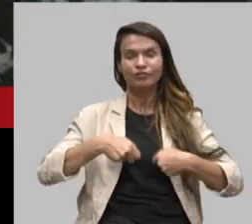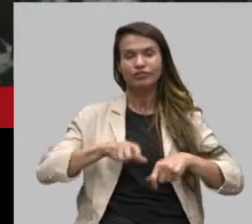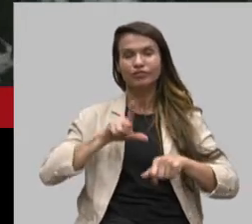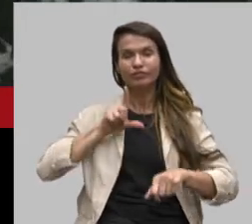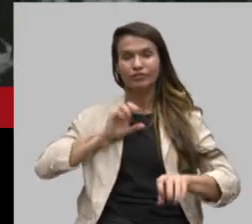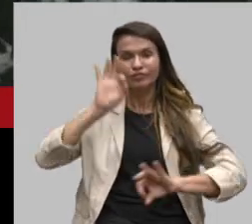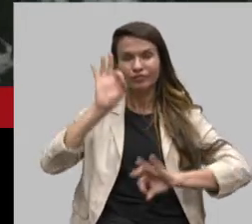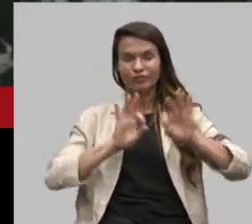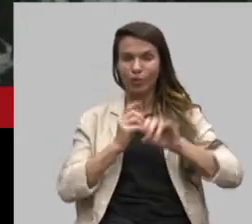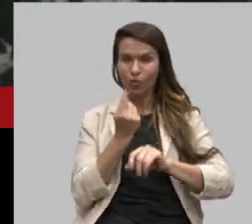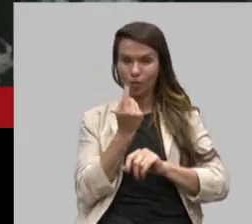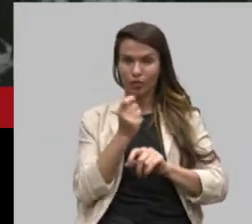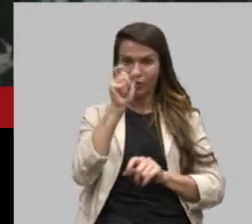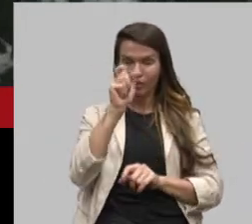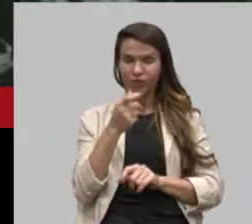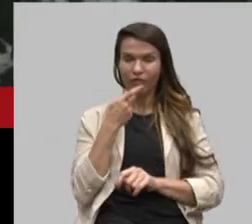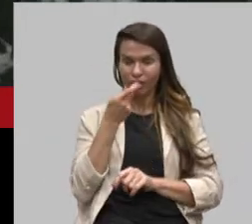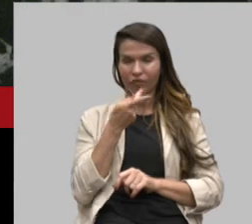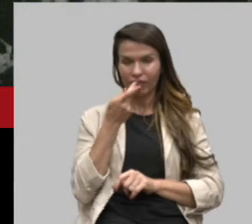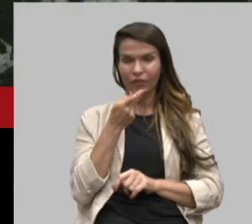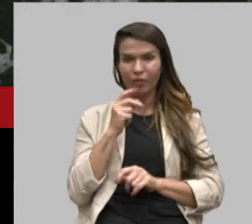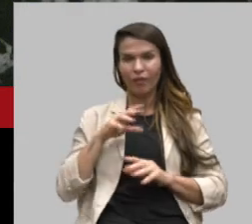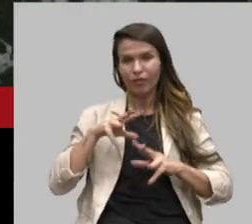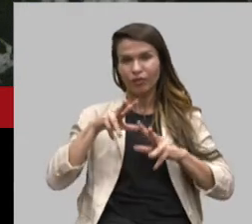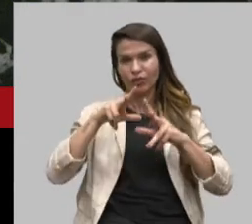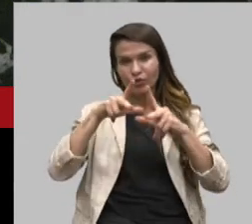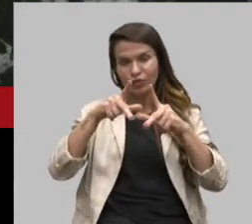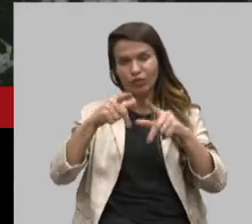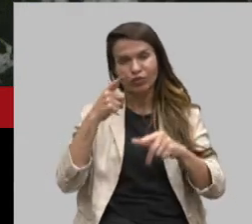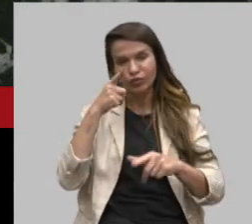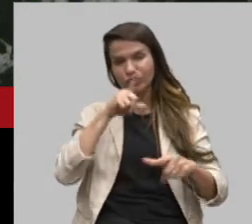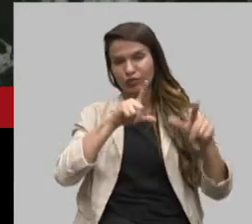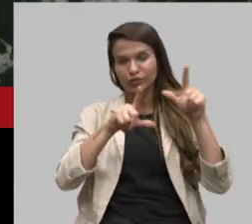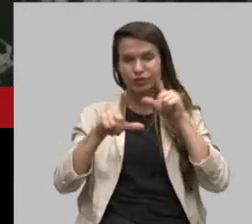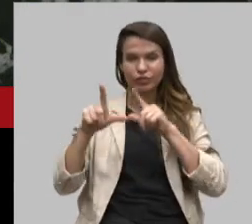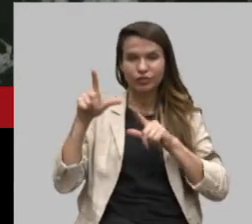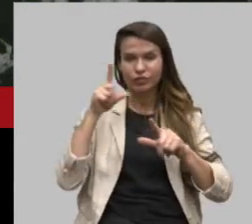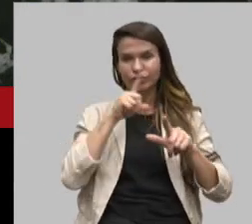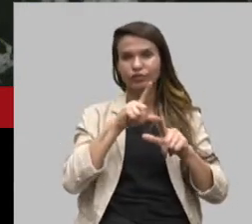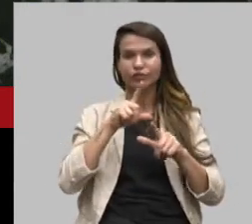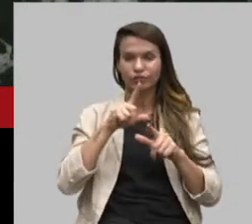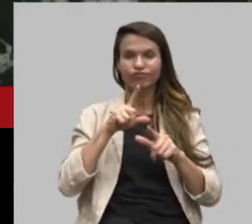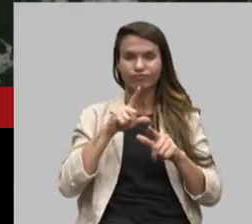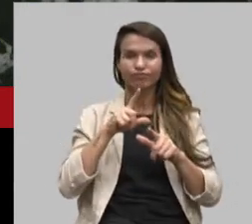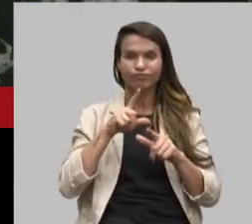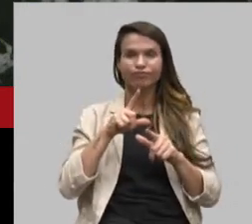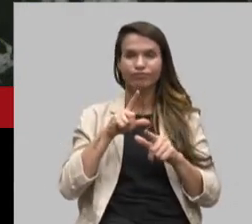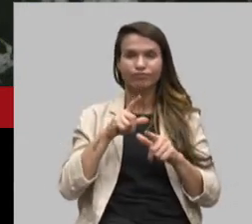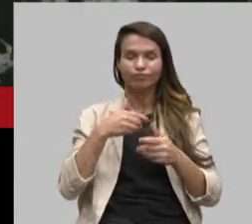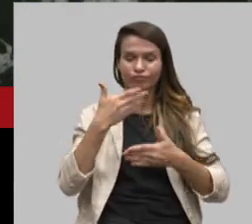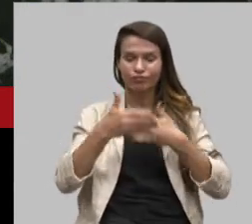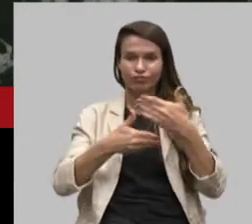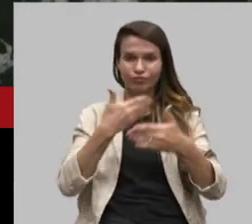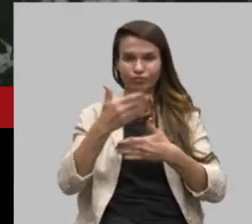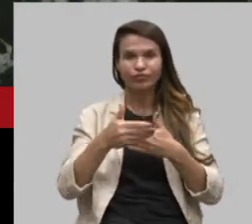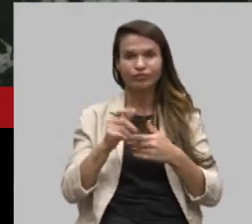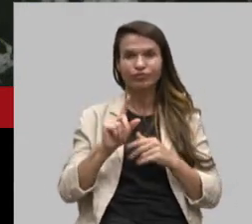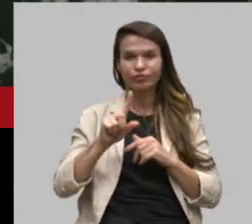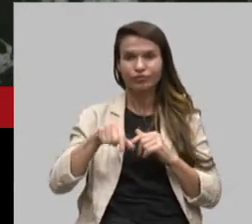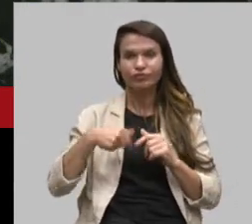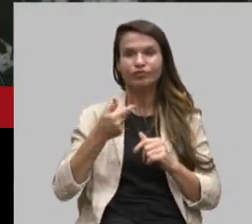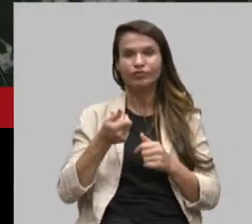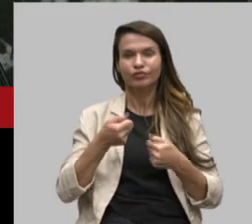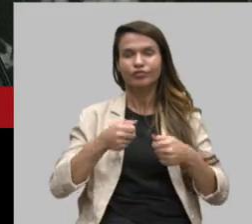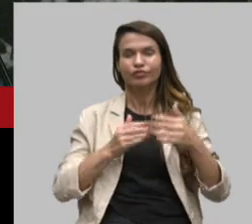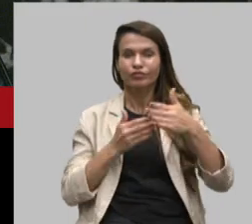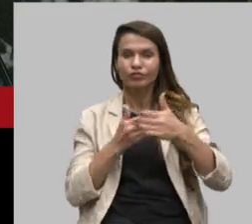pessoa falar por exemplo para todo mundo pra gente conseguir e encaminhar realmente porque daqui a pouco a gente vai ter que limitar quantas